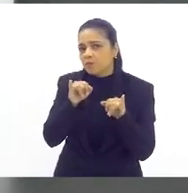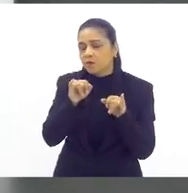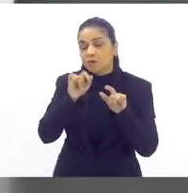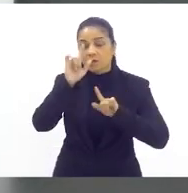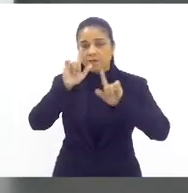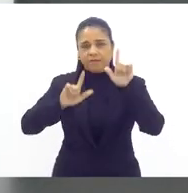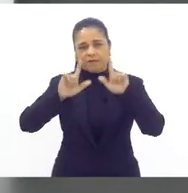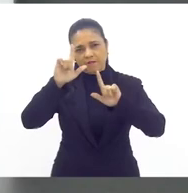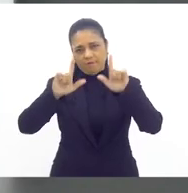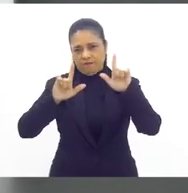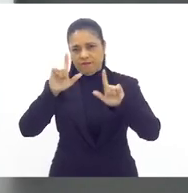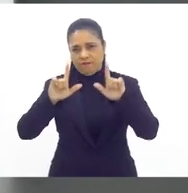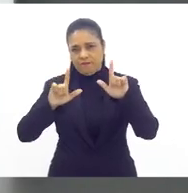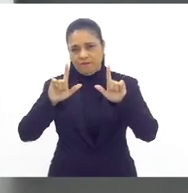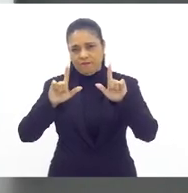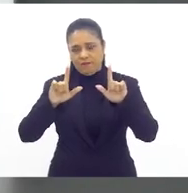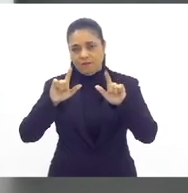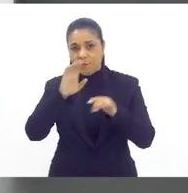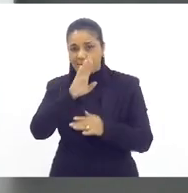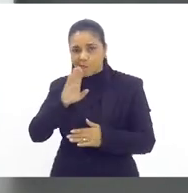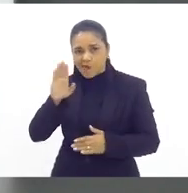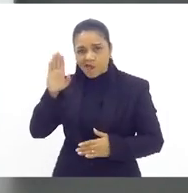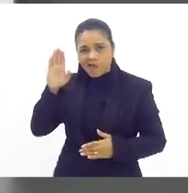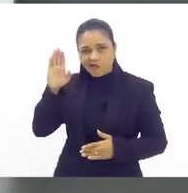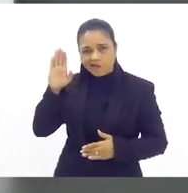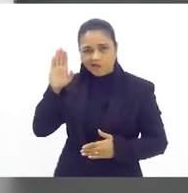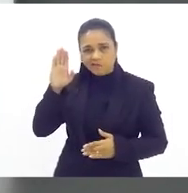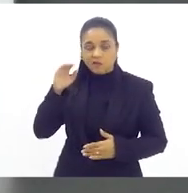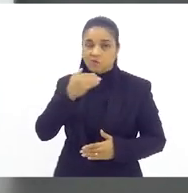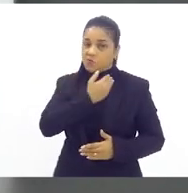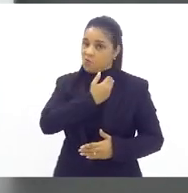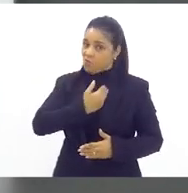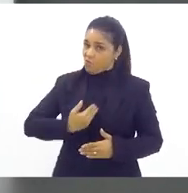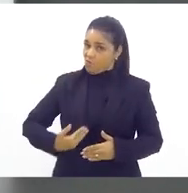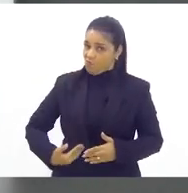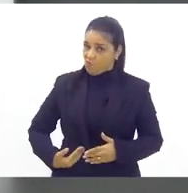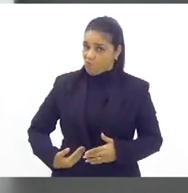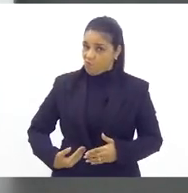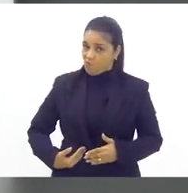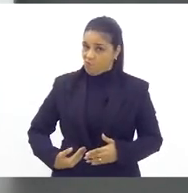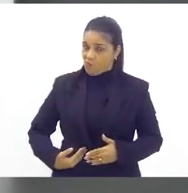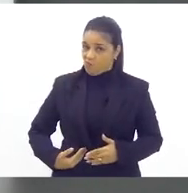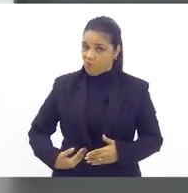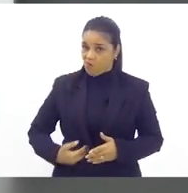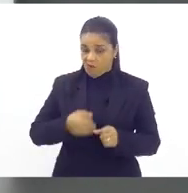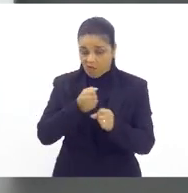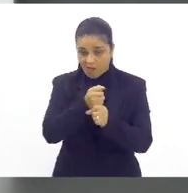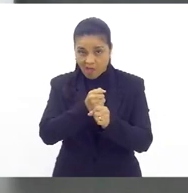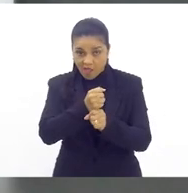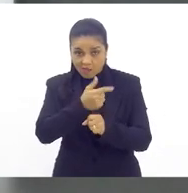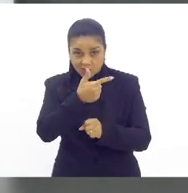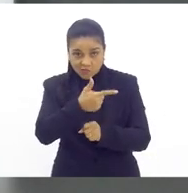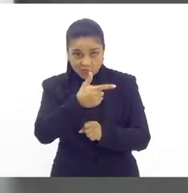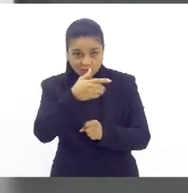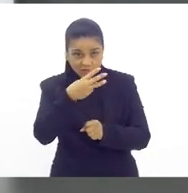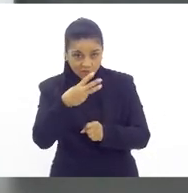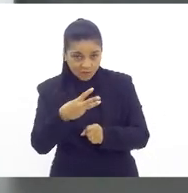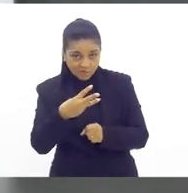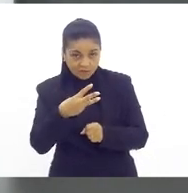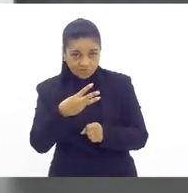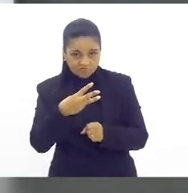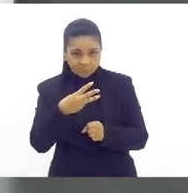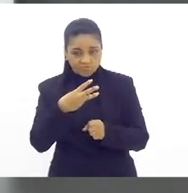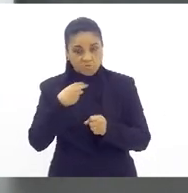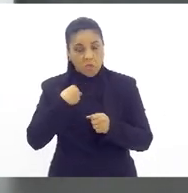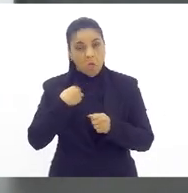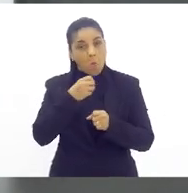televisão como candidato e como Governador que esse ano seria o ano da educação não